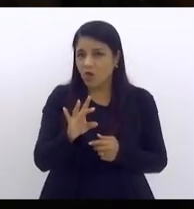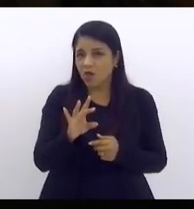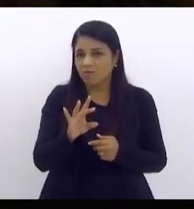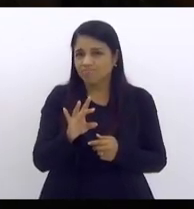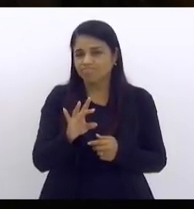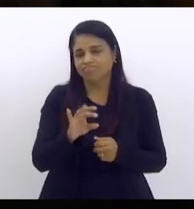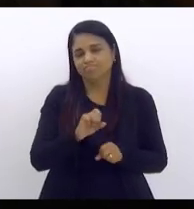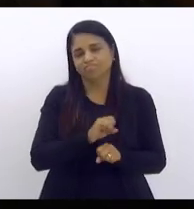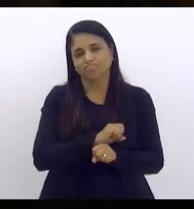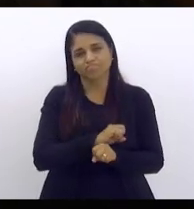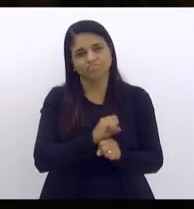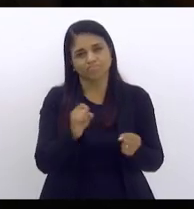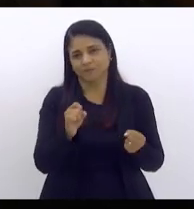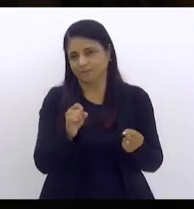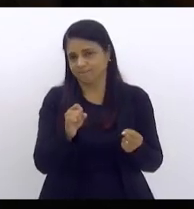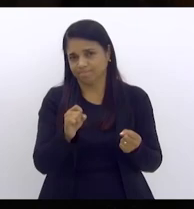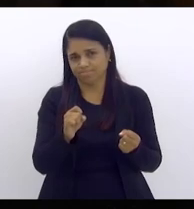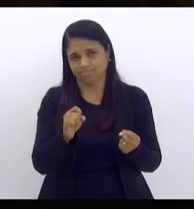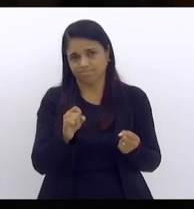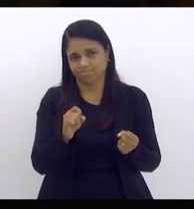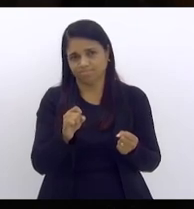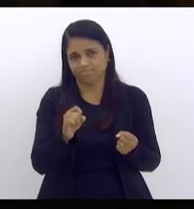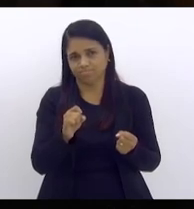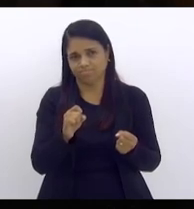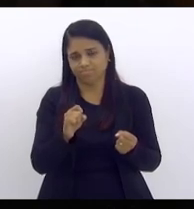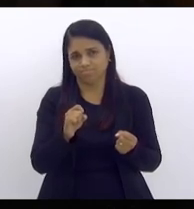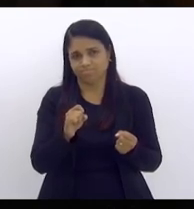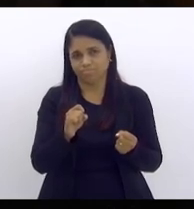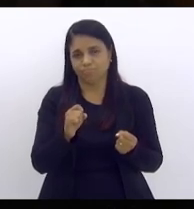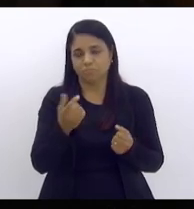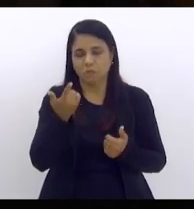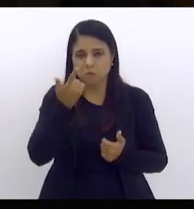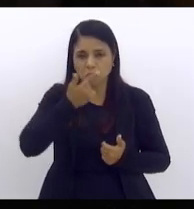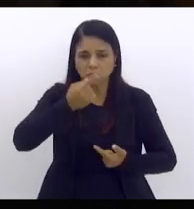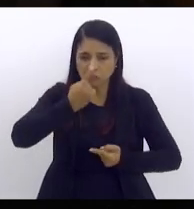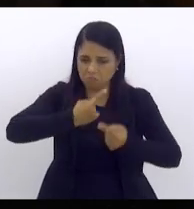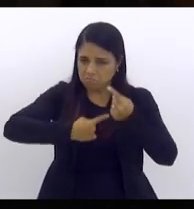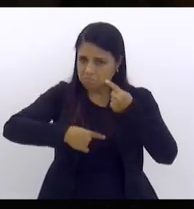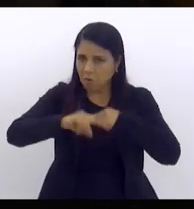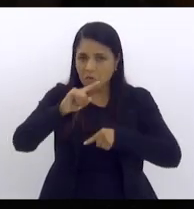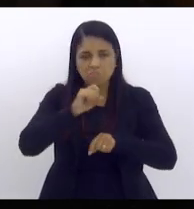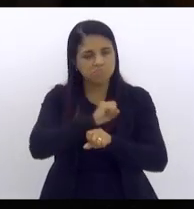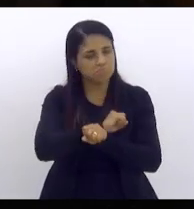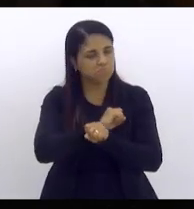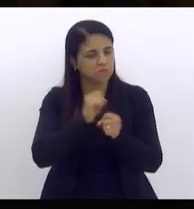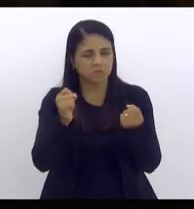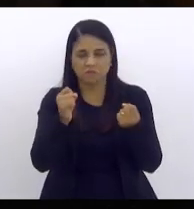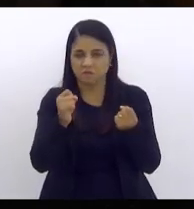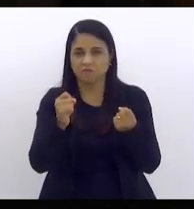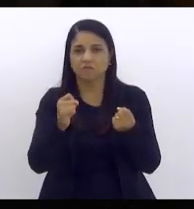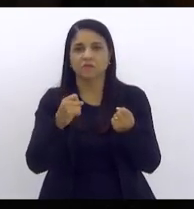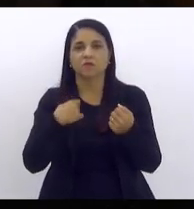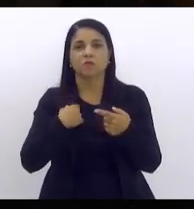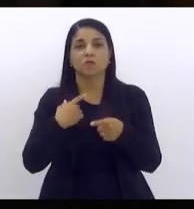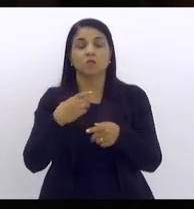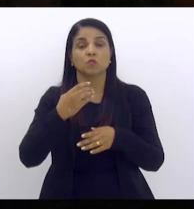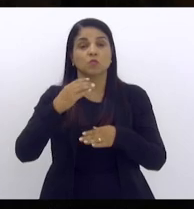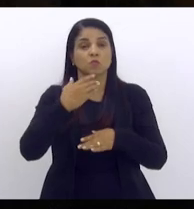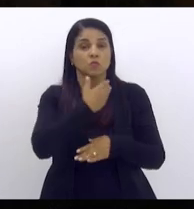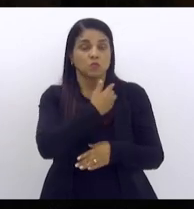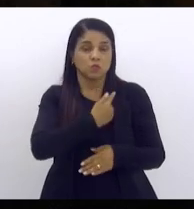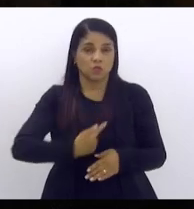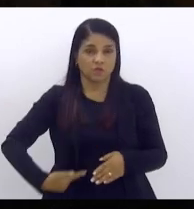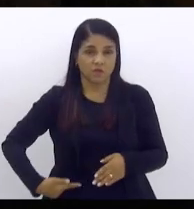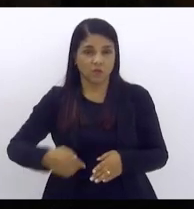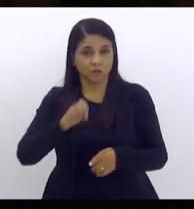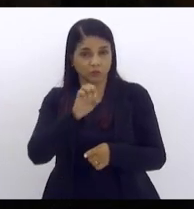é caminho para se sair desse atoleiro. O lema no governo do Estado é